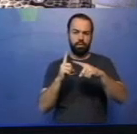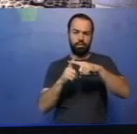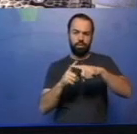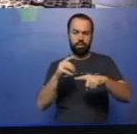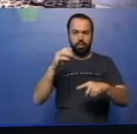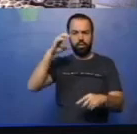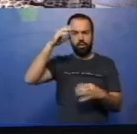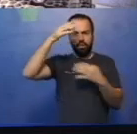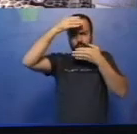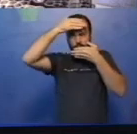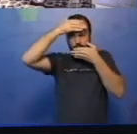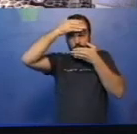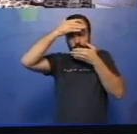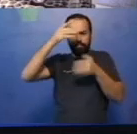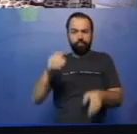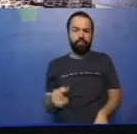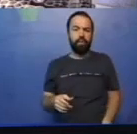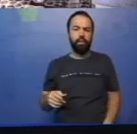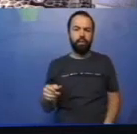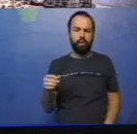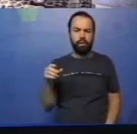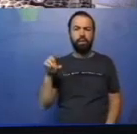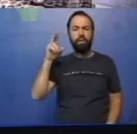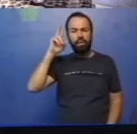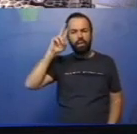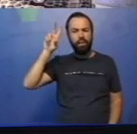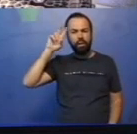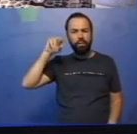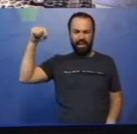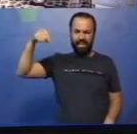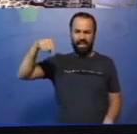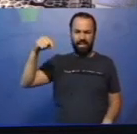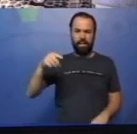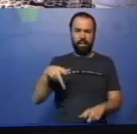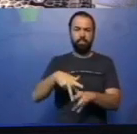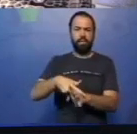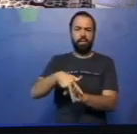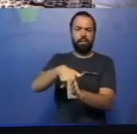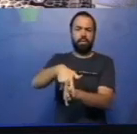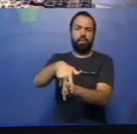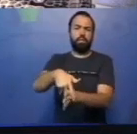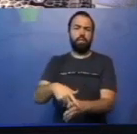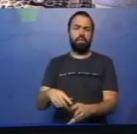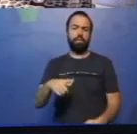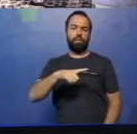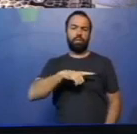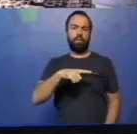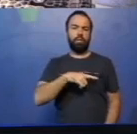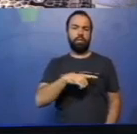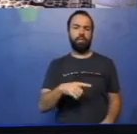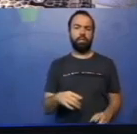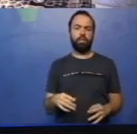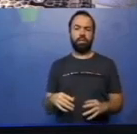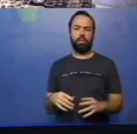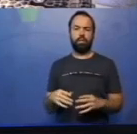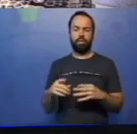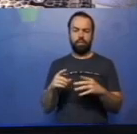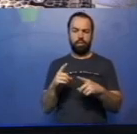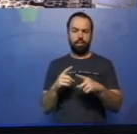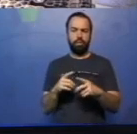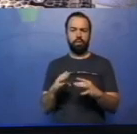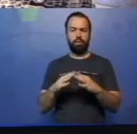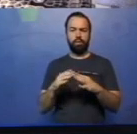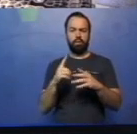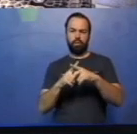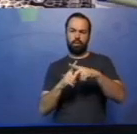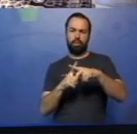Lembrando que no nosso município de Barretos, nós temos um templo religioso, né? Nós temos aí uma mesquita que fica na